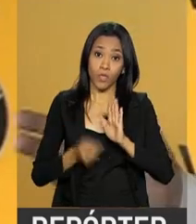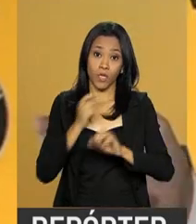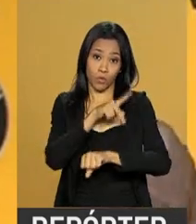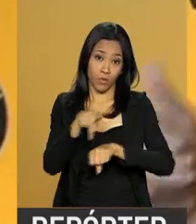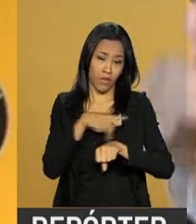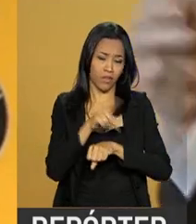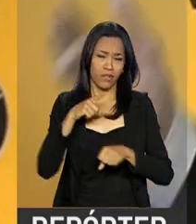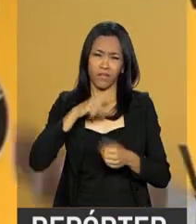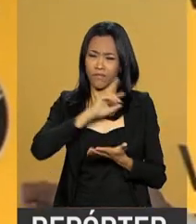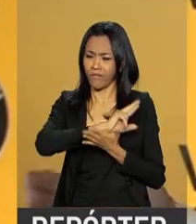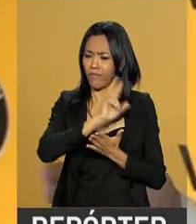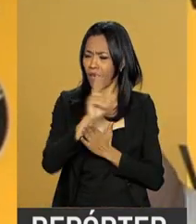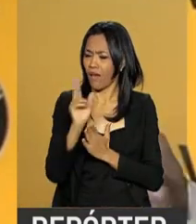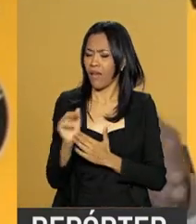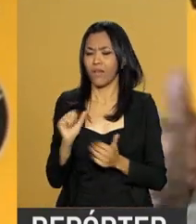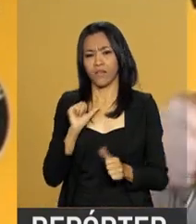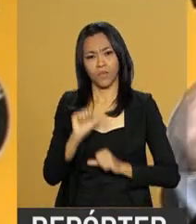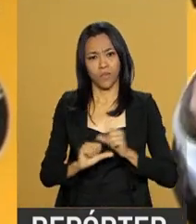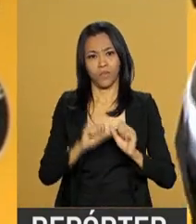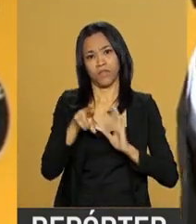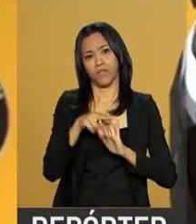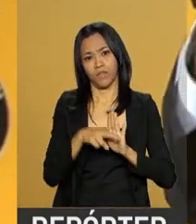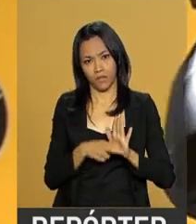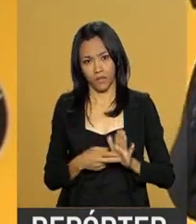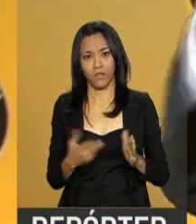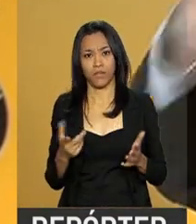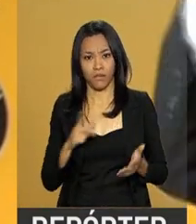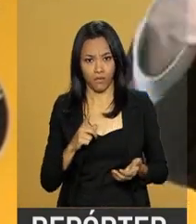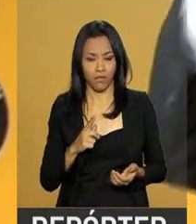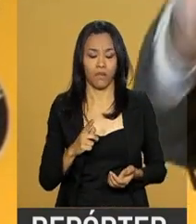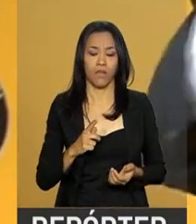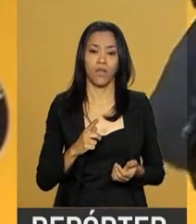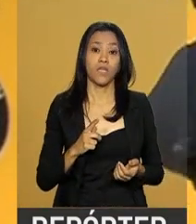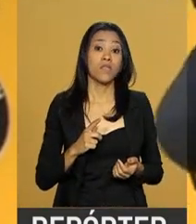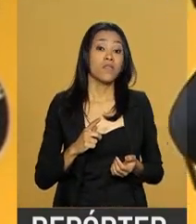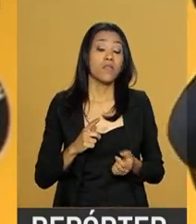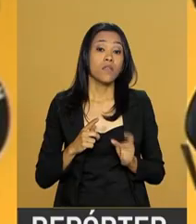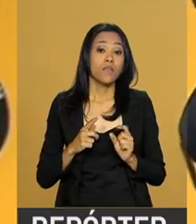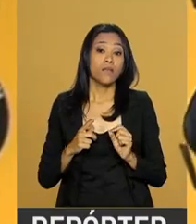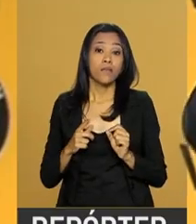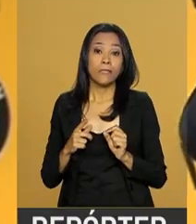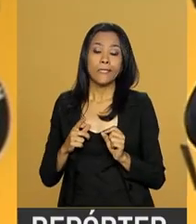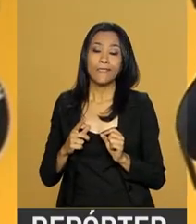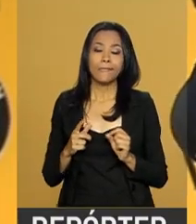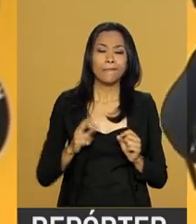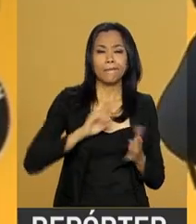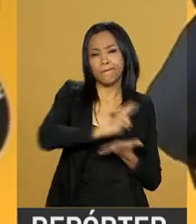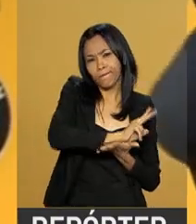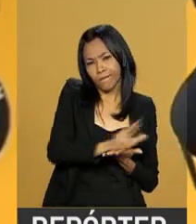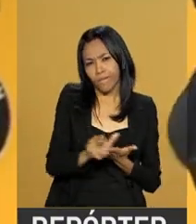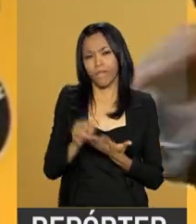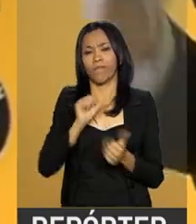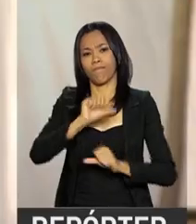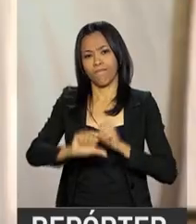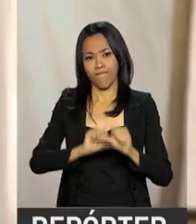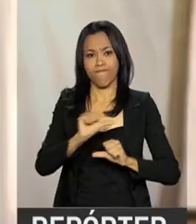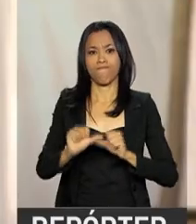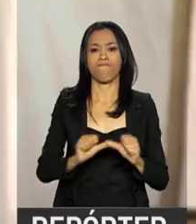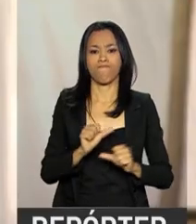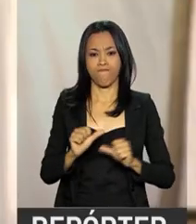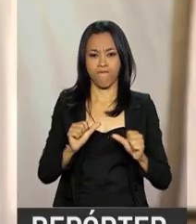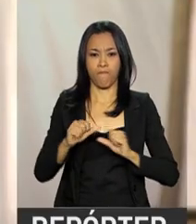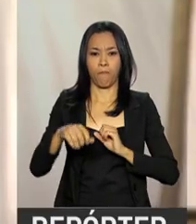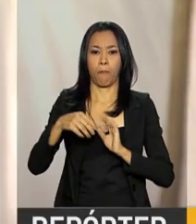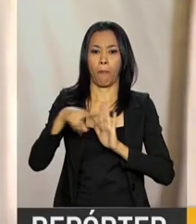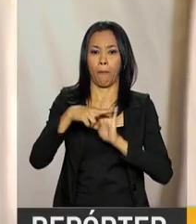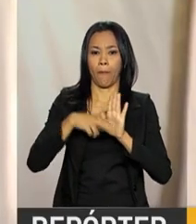outras reformas já foram feitas e uma série muito grande de reformas que estão aí ela me para henrique